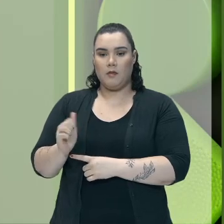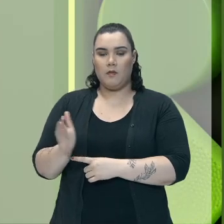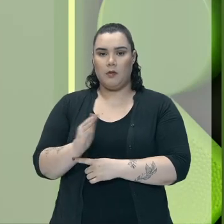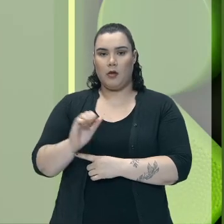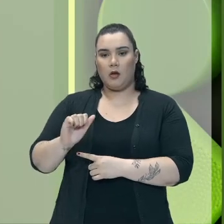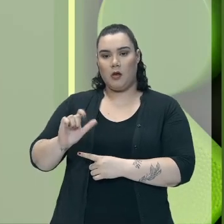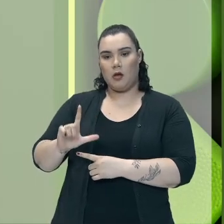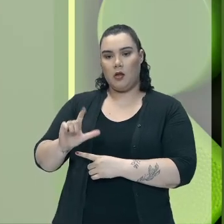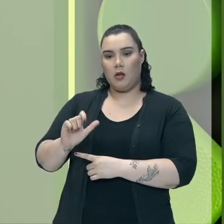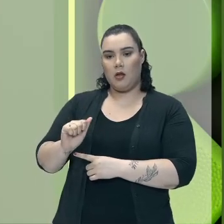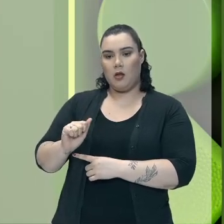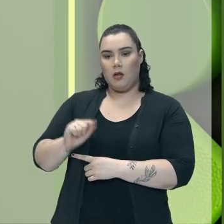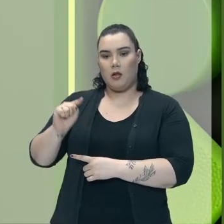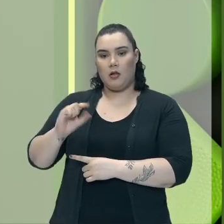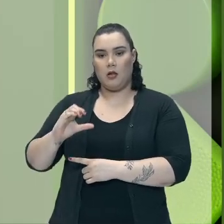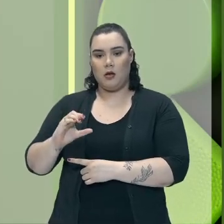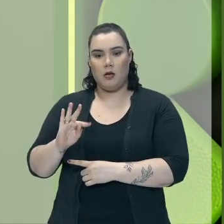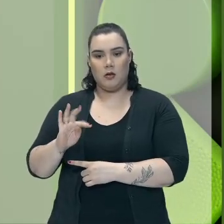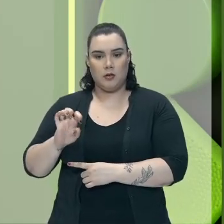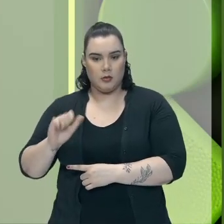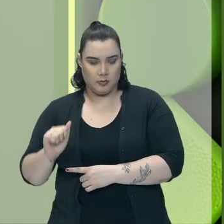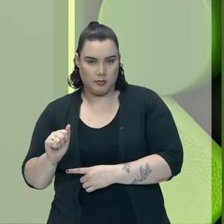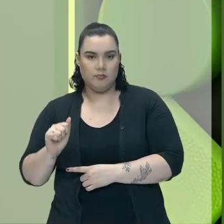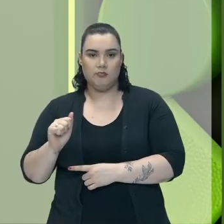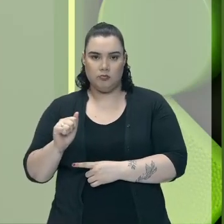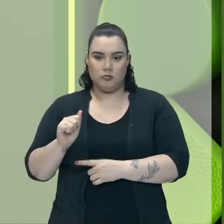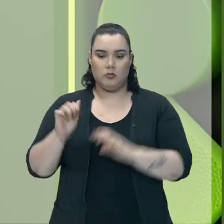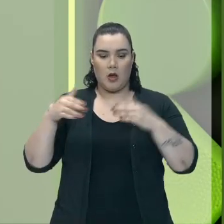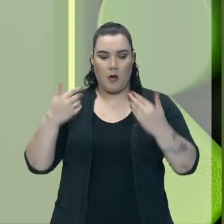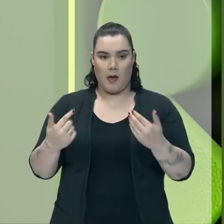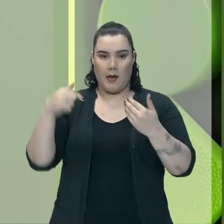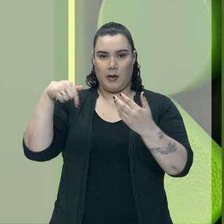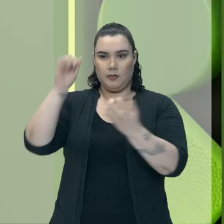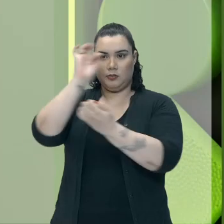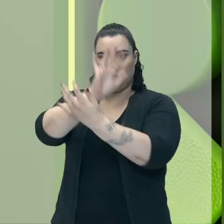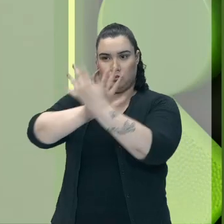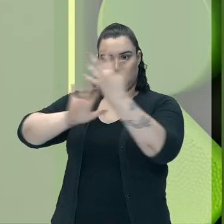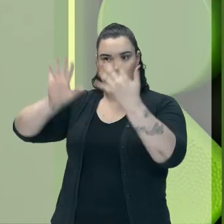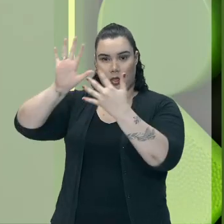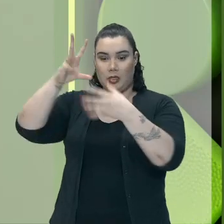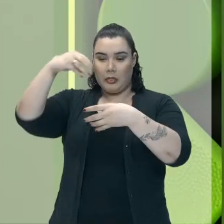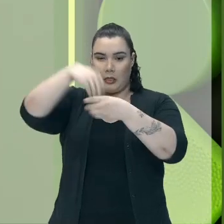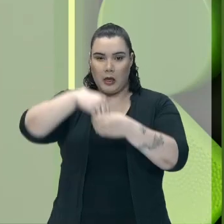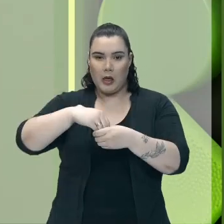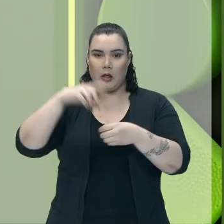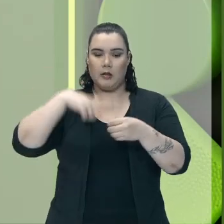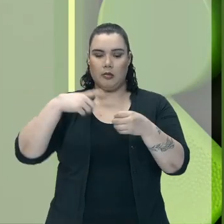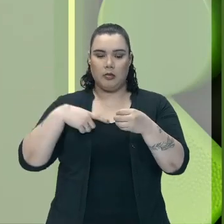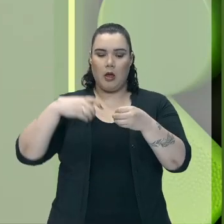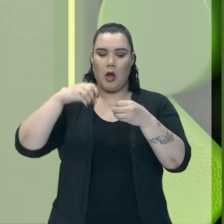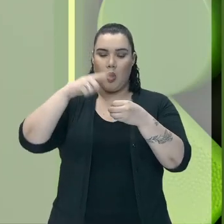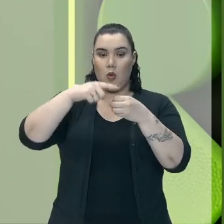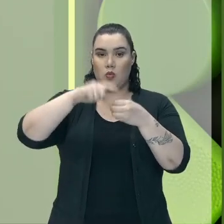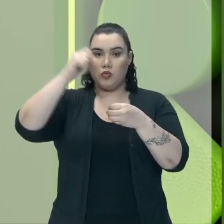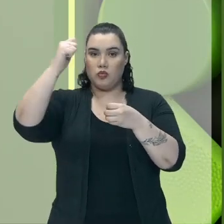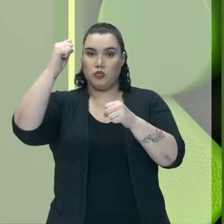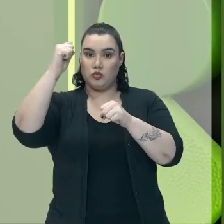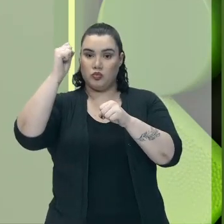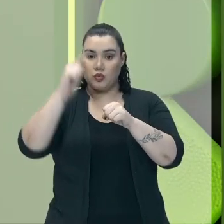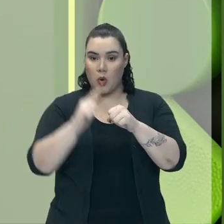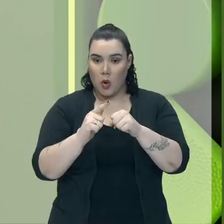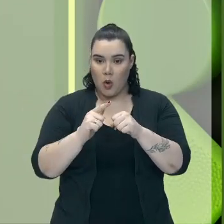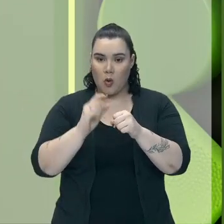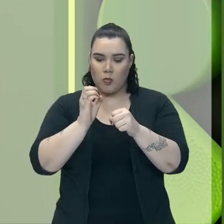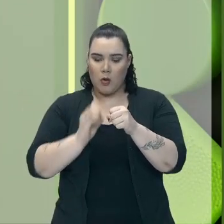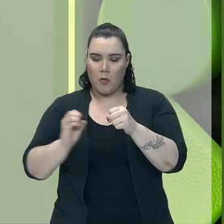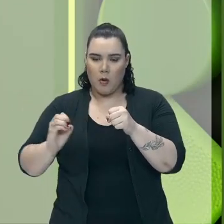está localizado o nosso sistema solar. A Terra, o Sol, os planetas que circundam o Sol além